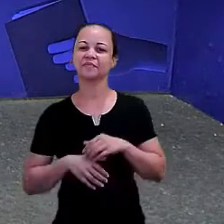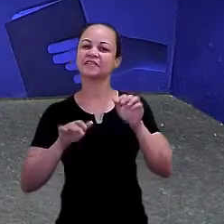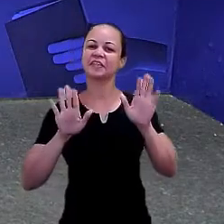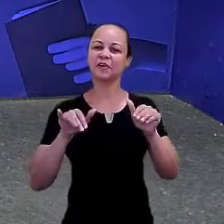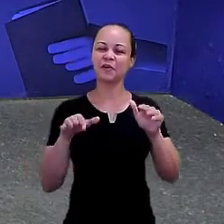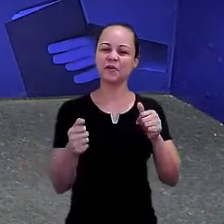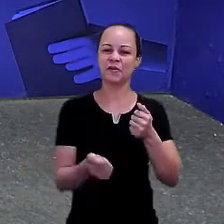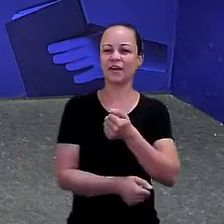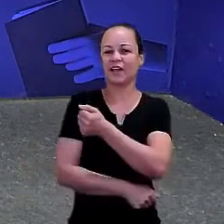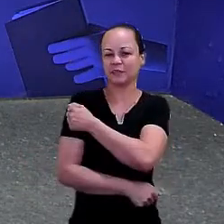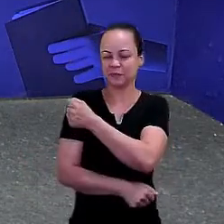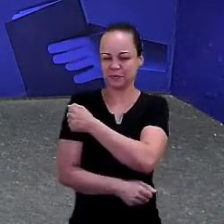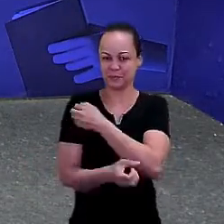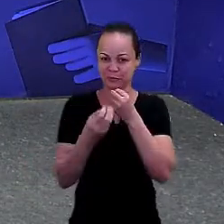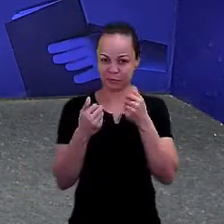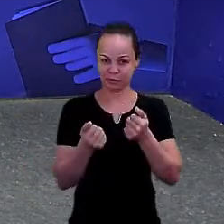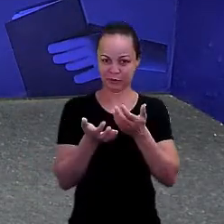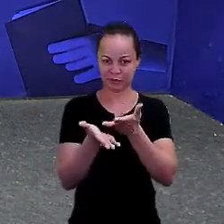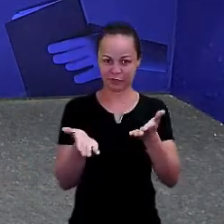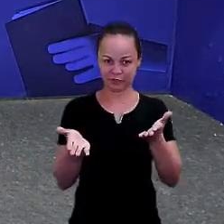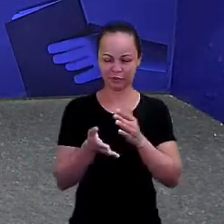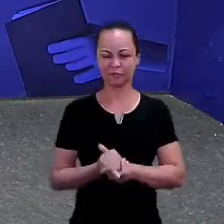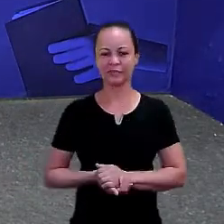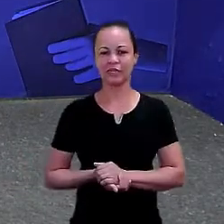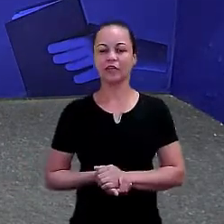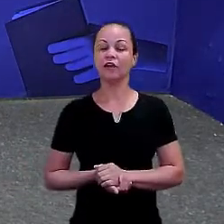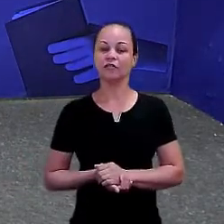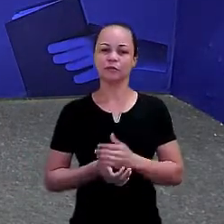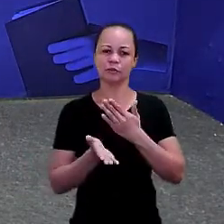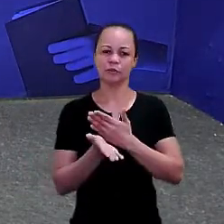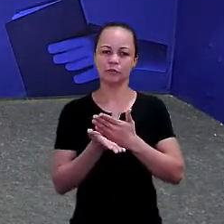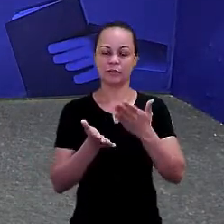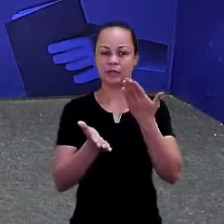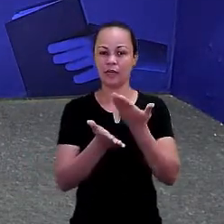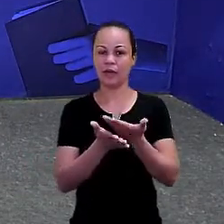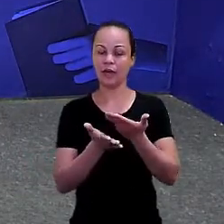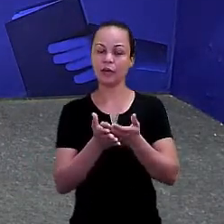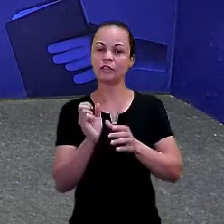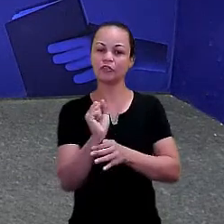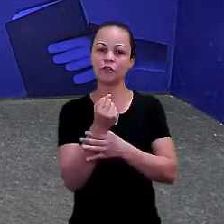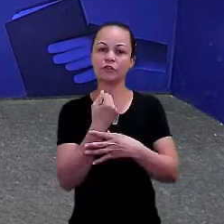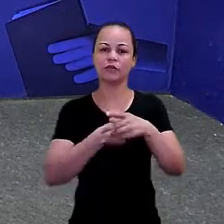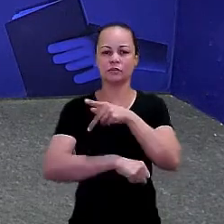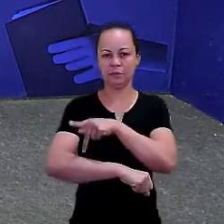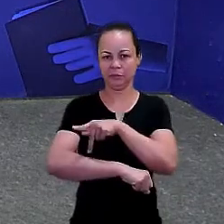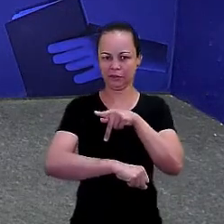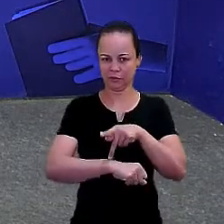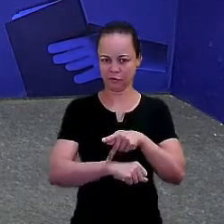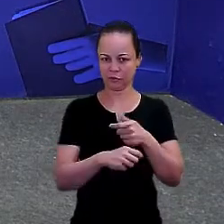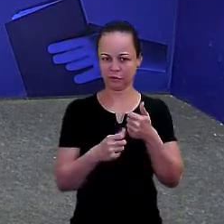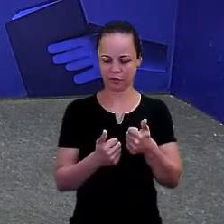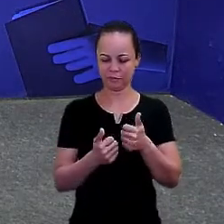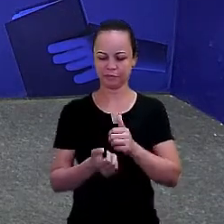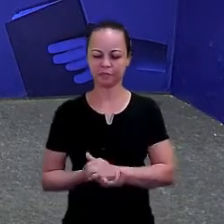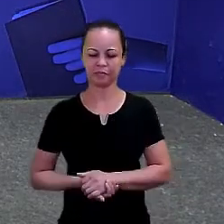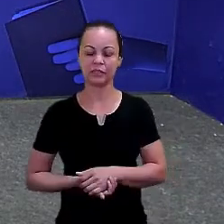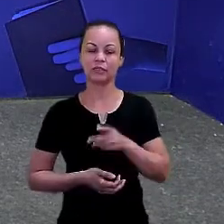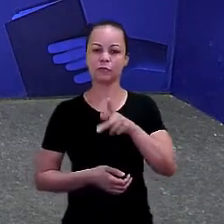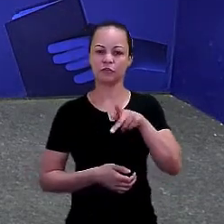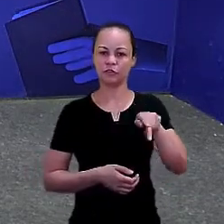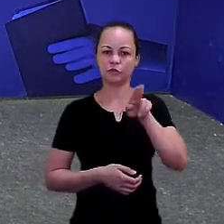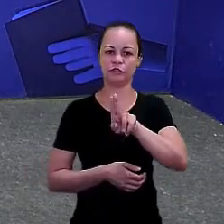Olá pessoal, tudo bem com vocês? Vamos dar início à nossa aula de fortalecimento pedagógico, tá? Eu sou a professora